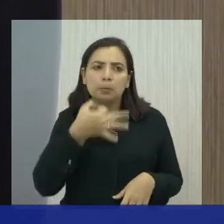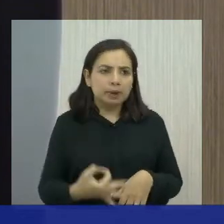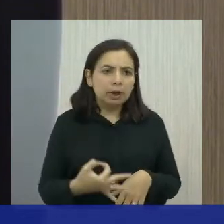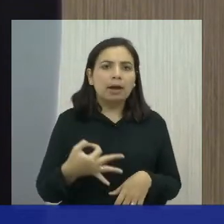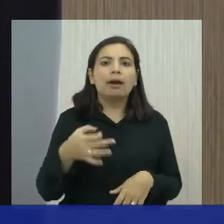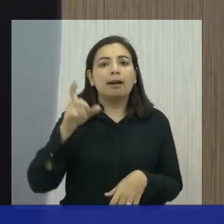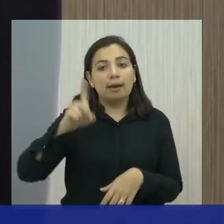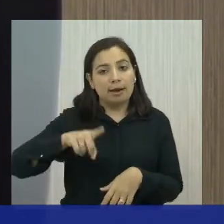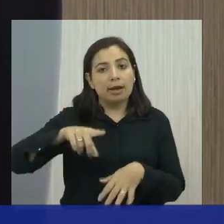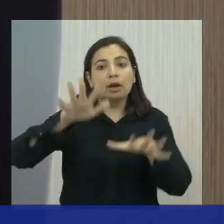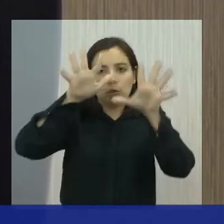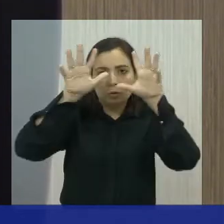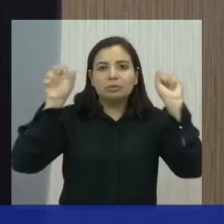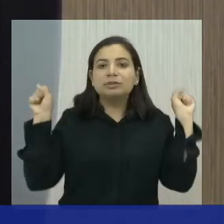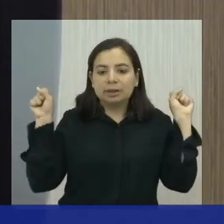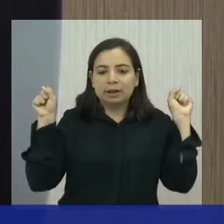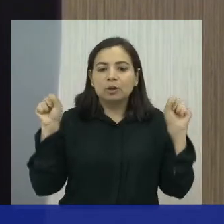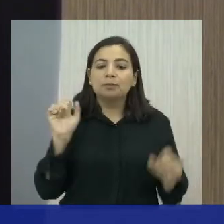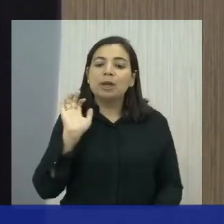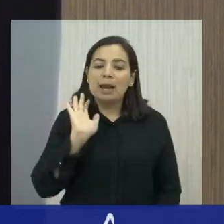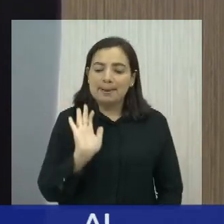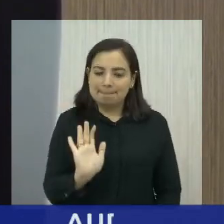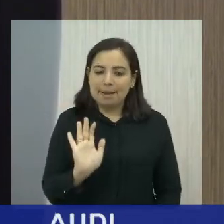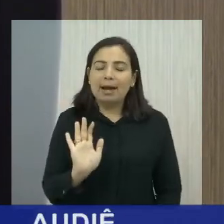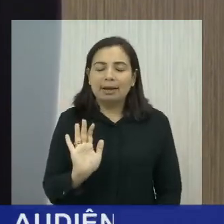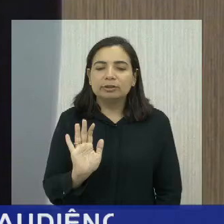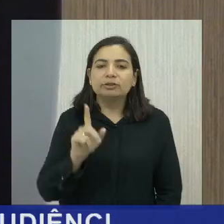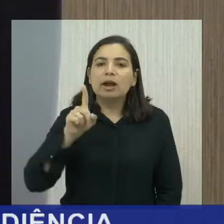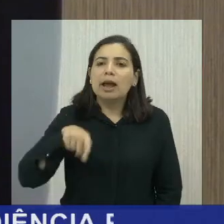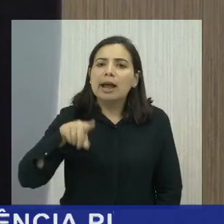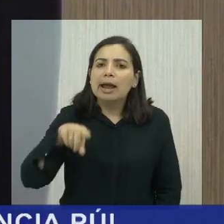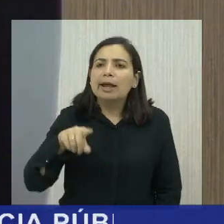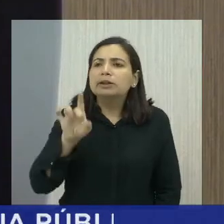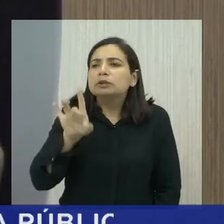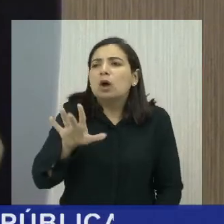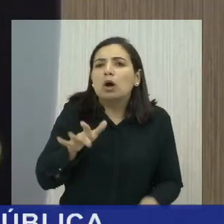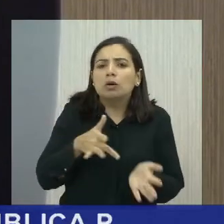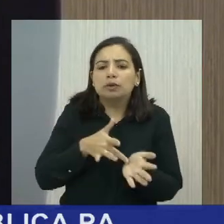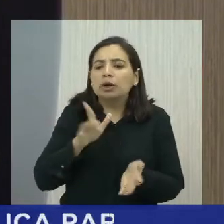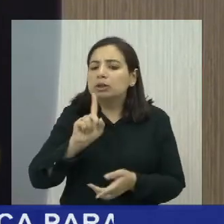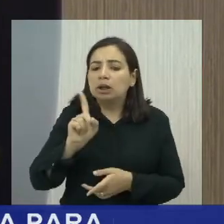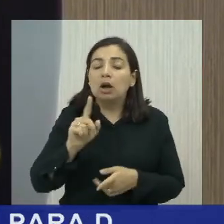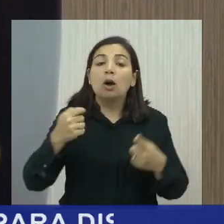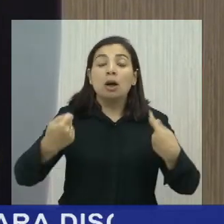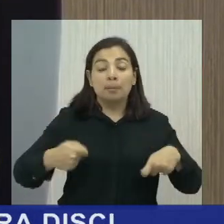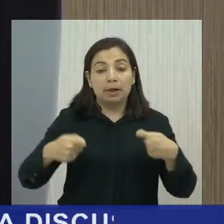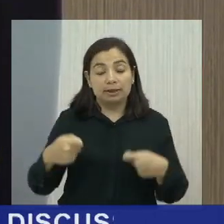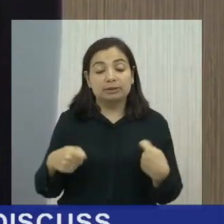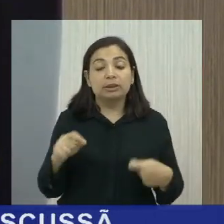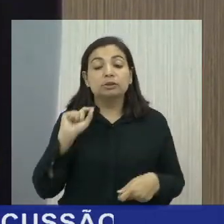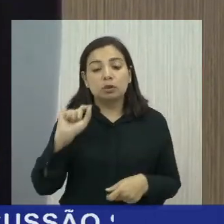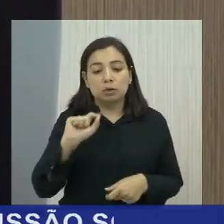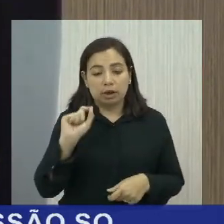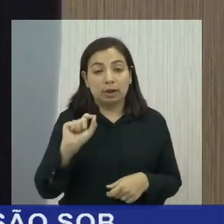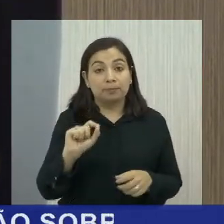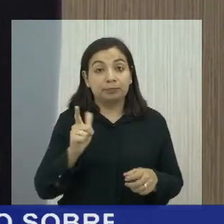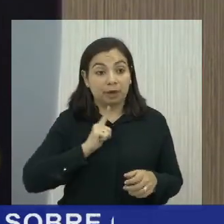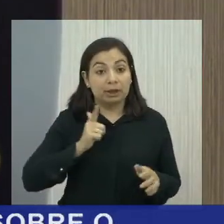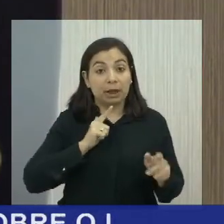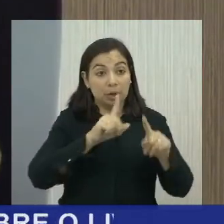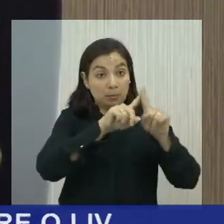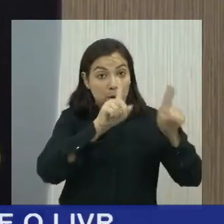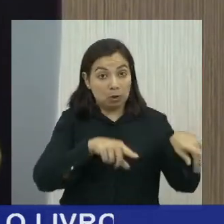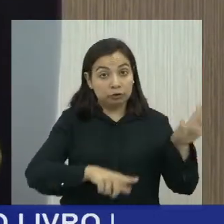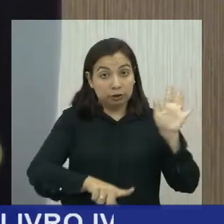falando aqui, né, que não deve ser uma pseudo-participação, né? O código, o projeto de lei já